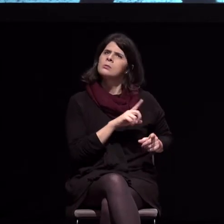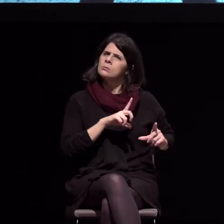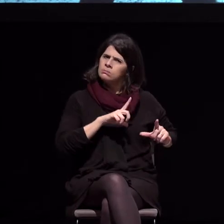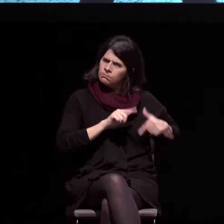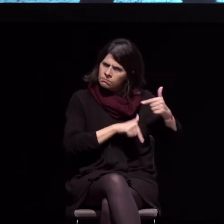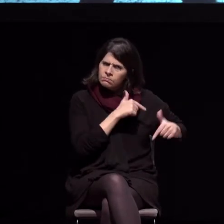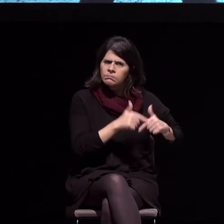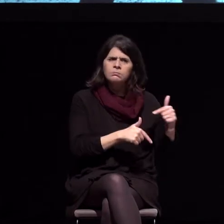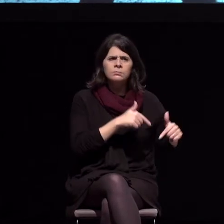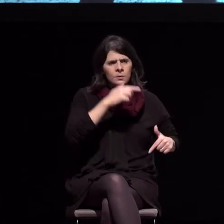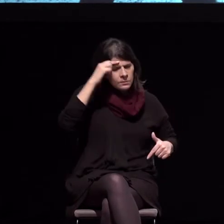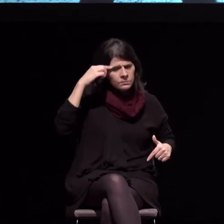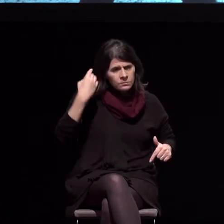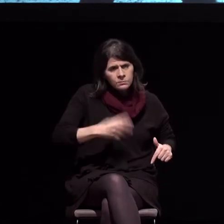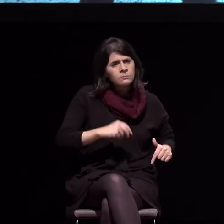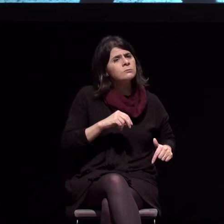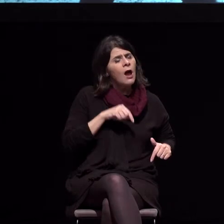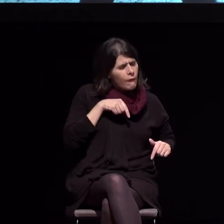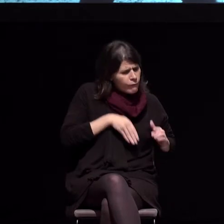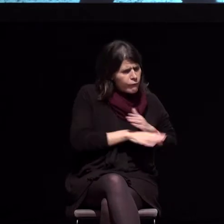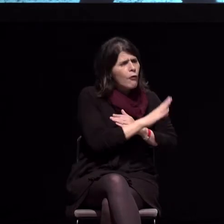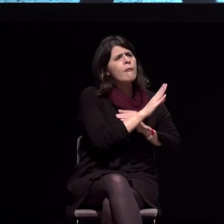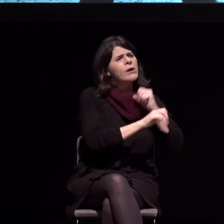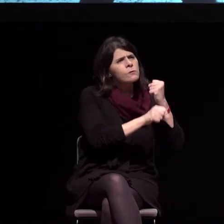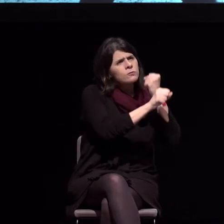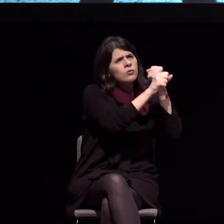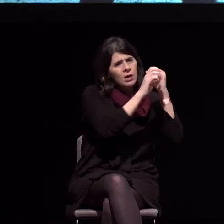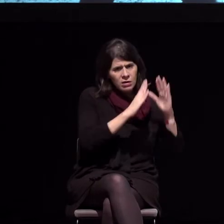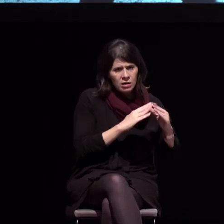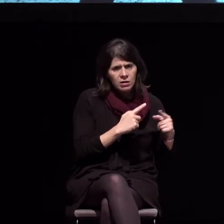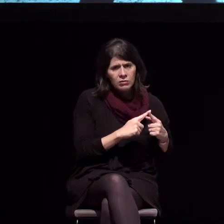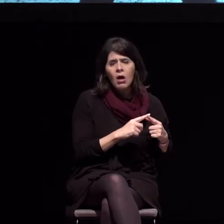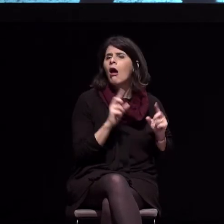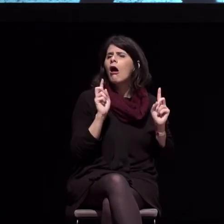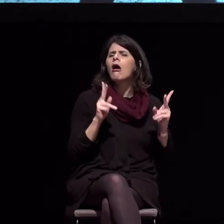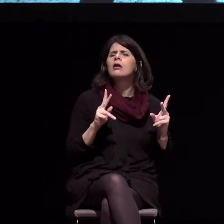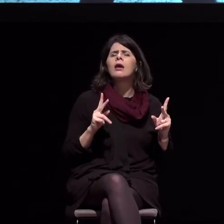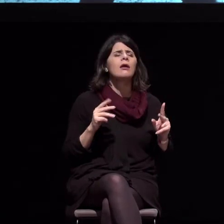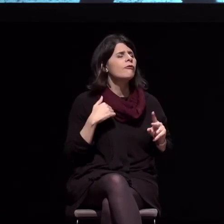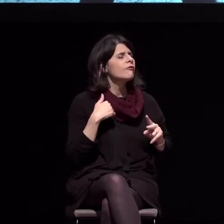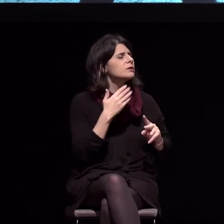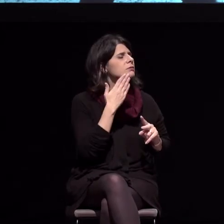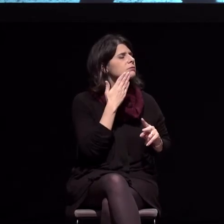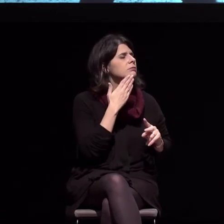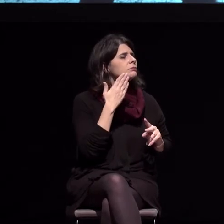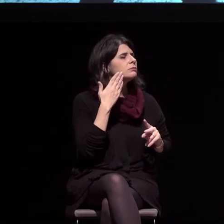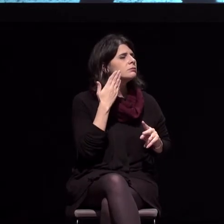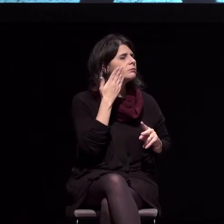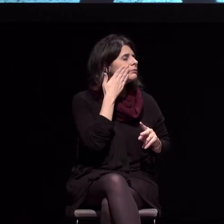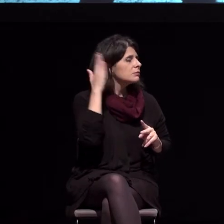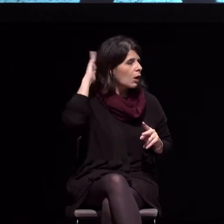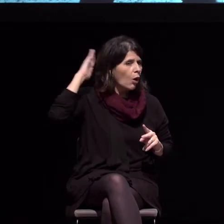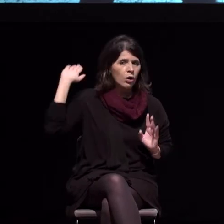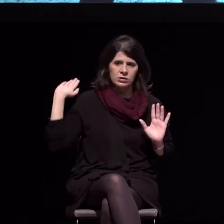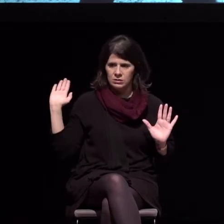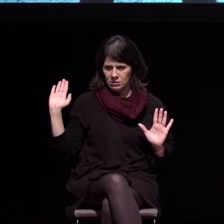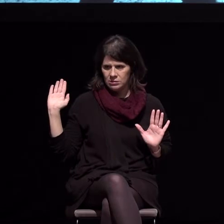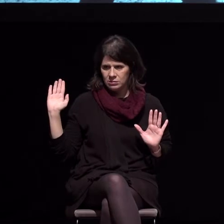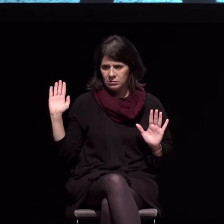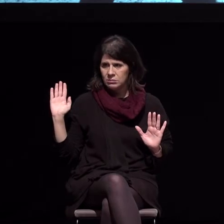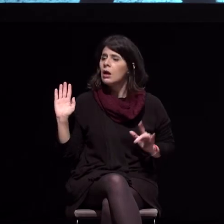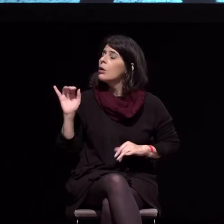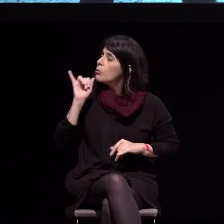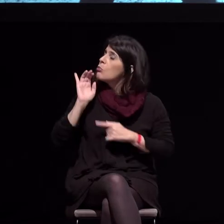forçado, eu ainda vou lá para construir essa igreja? Então, vou fazer de costas mesmo, tá? Para te contar que eu não estou de acordo.